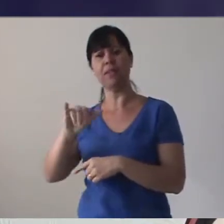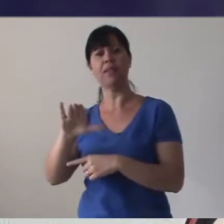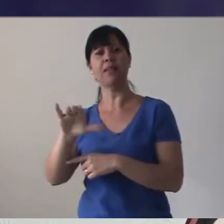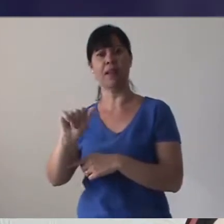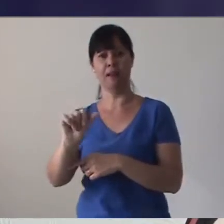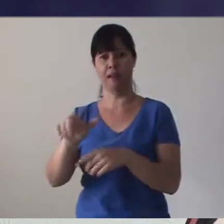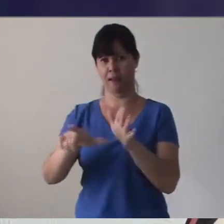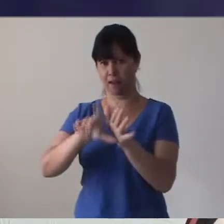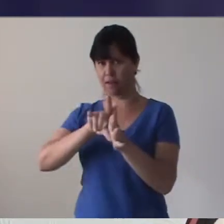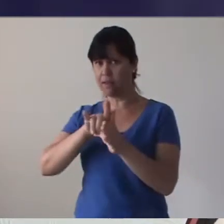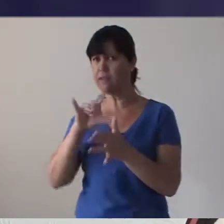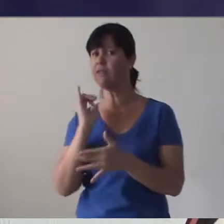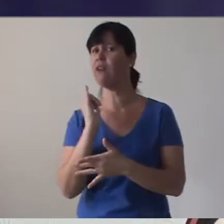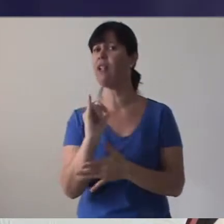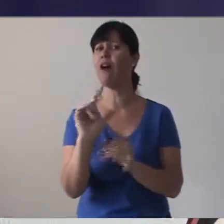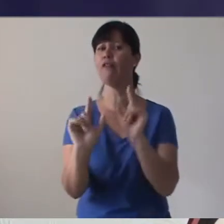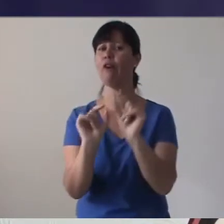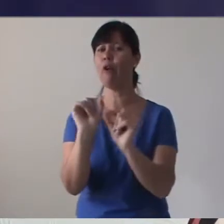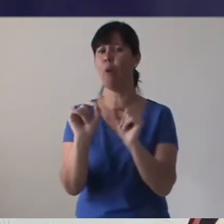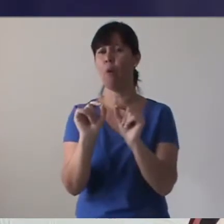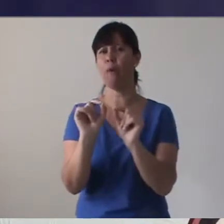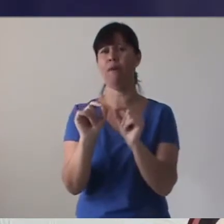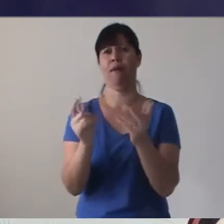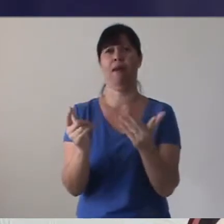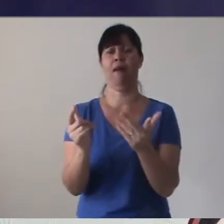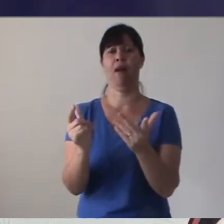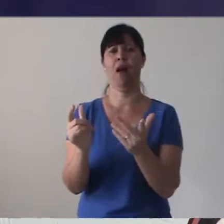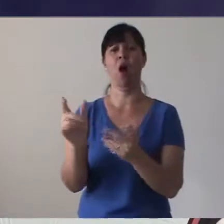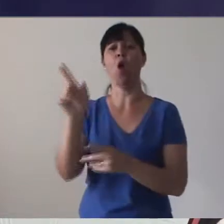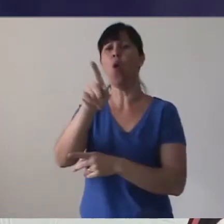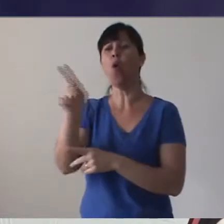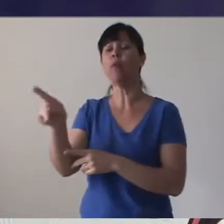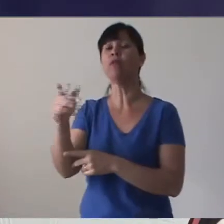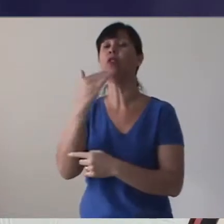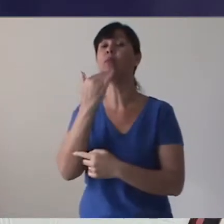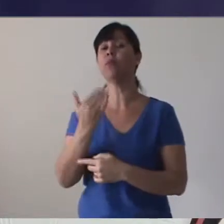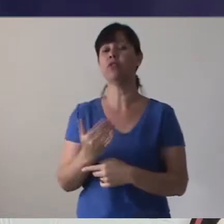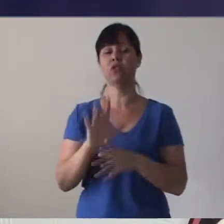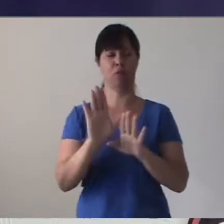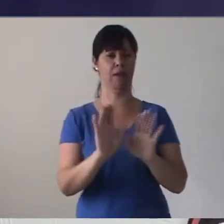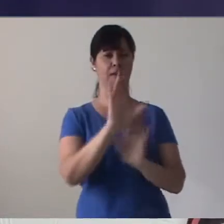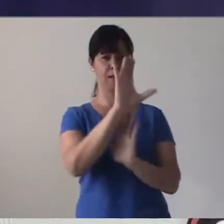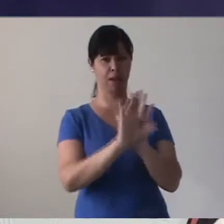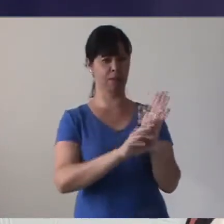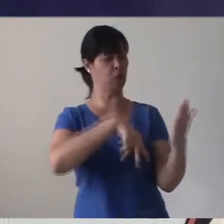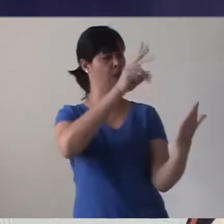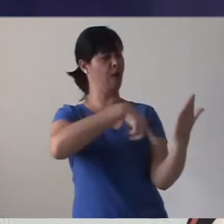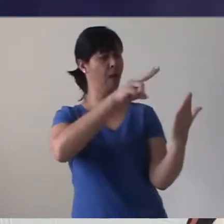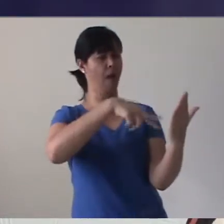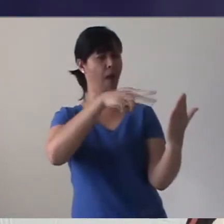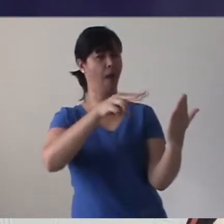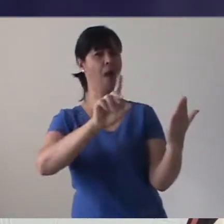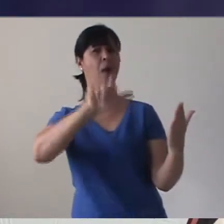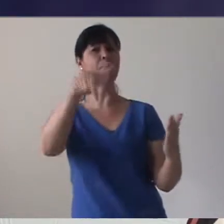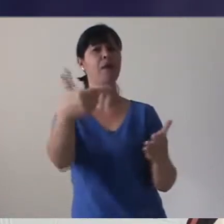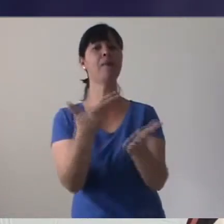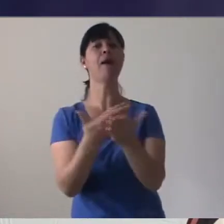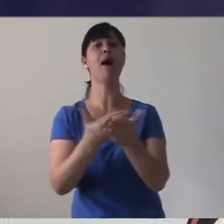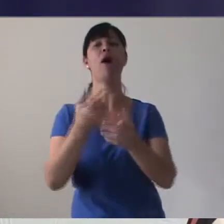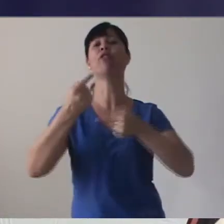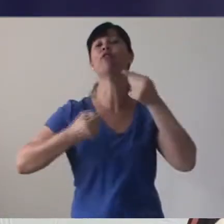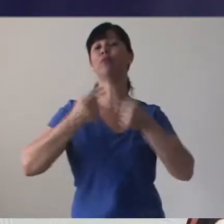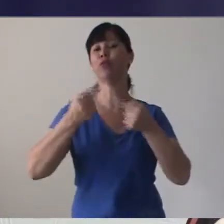diziam antigamente, que era o que o professor pedia, né? Leiam o capítulo tal e na